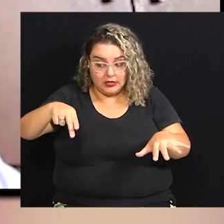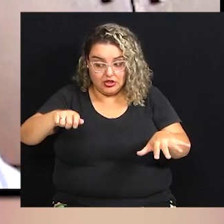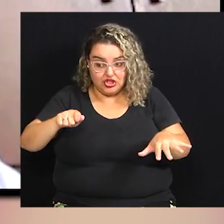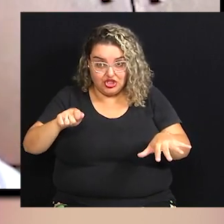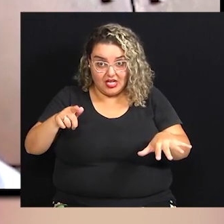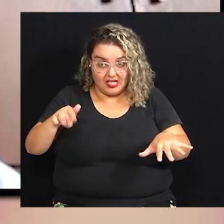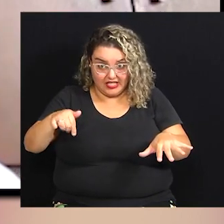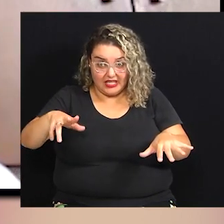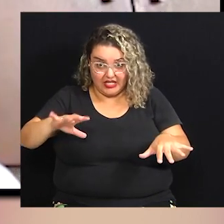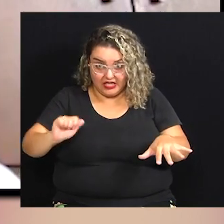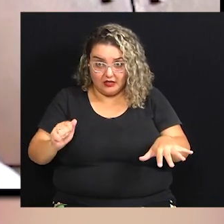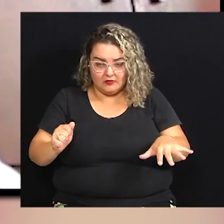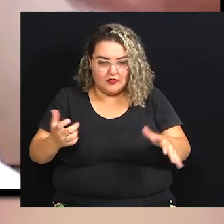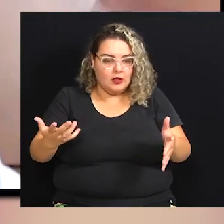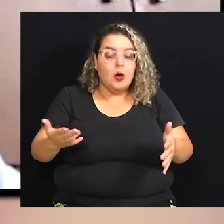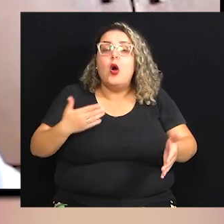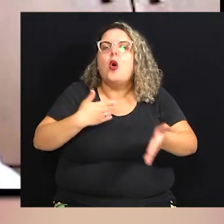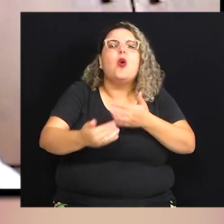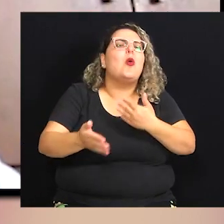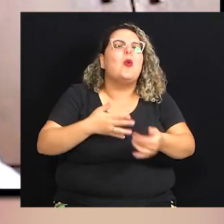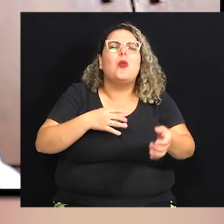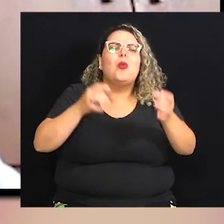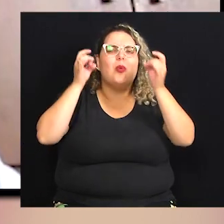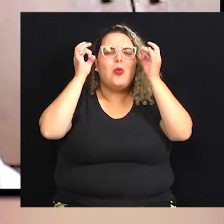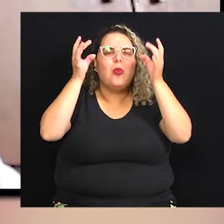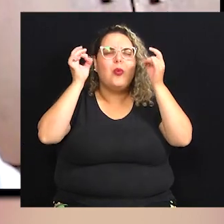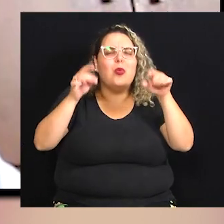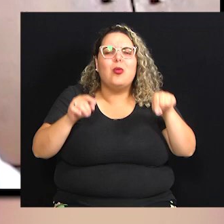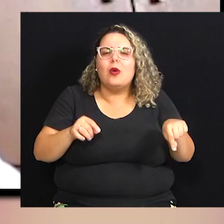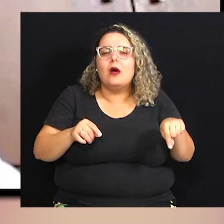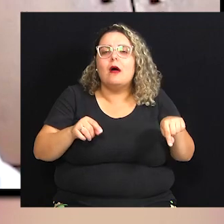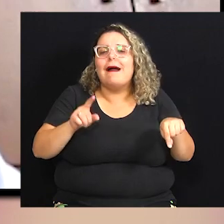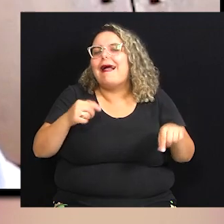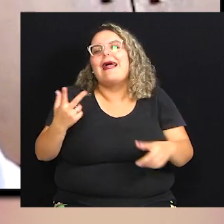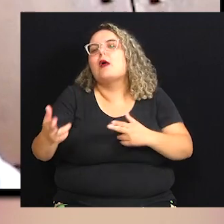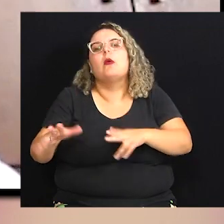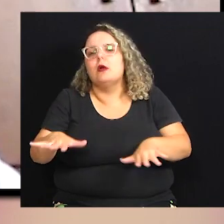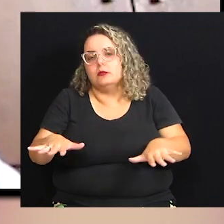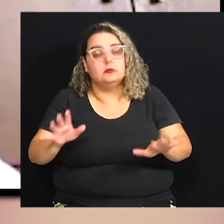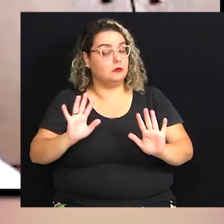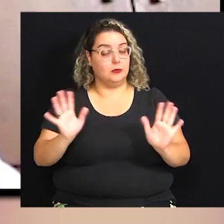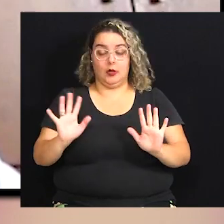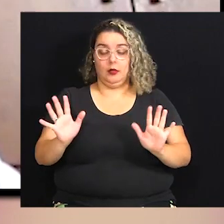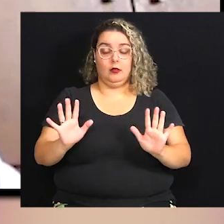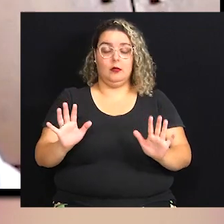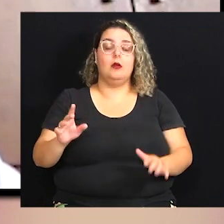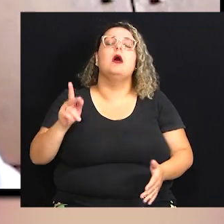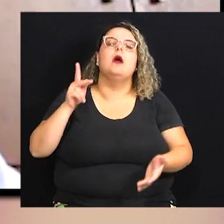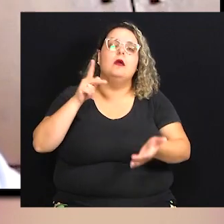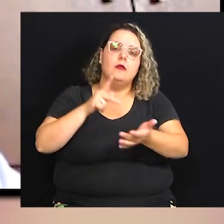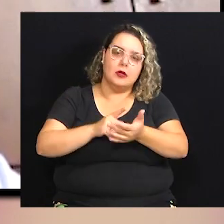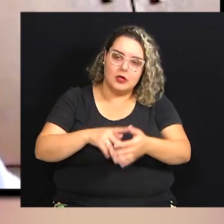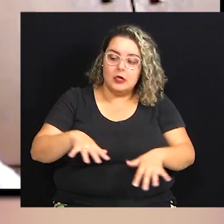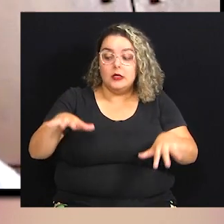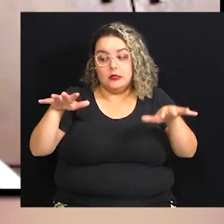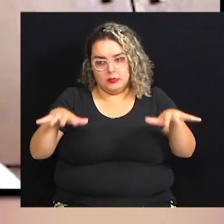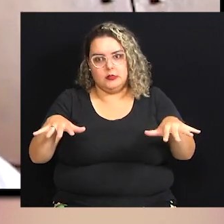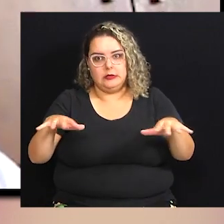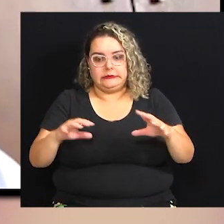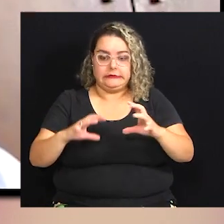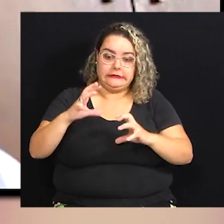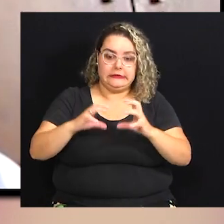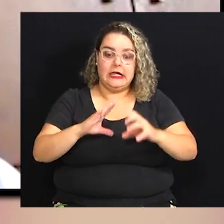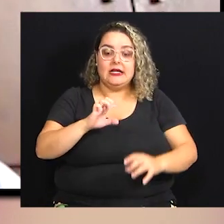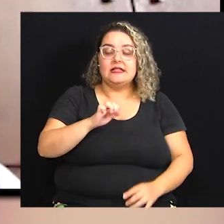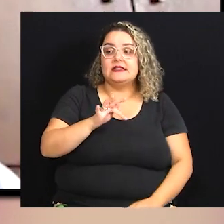acaba associando que qualquer dor de cabeça é enxaqueca. É bem verdade que a enxaqueca, ela briga ali